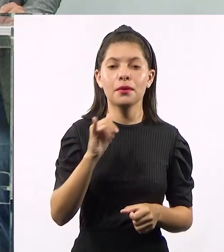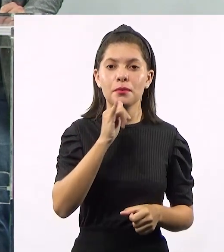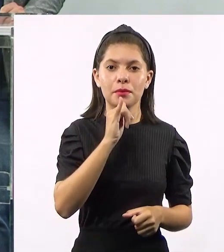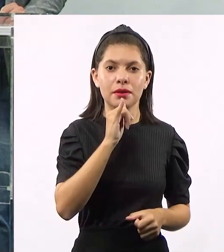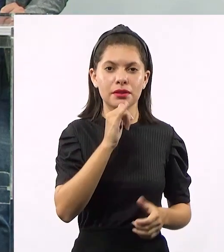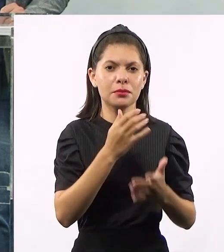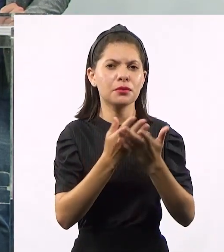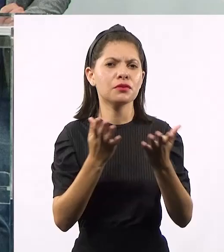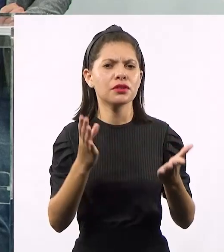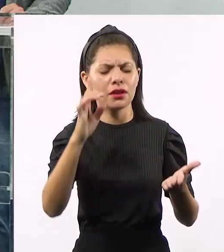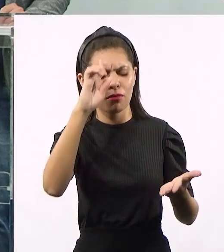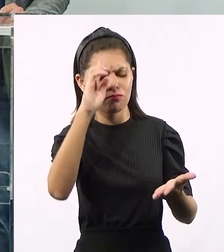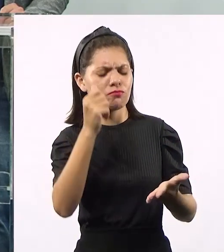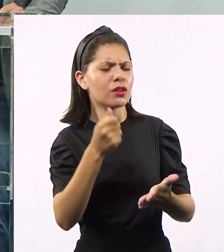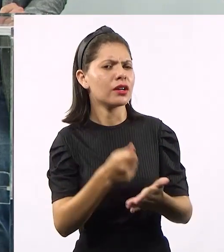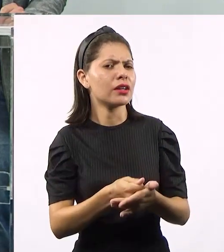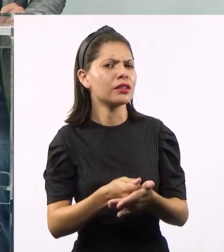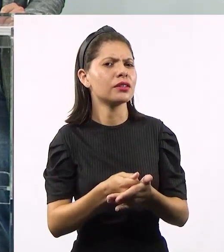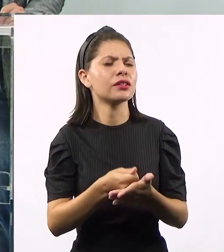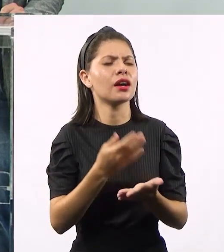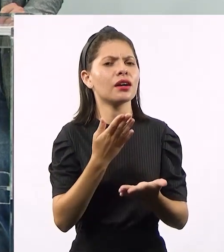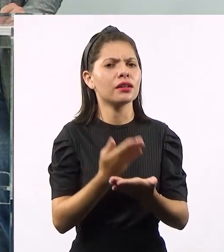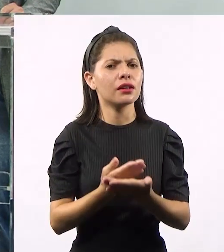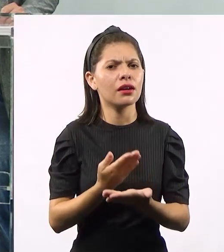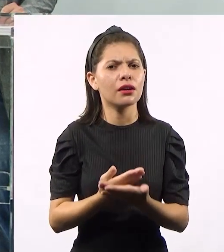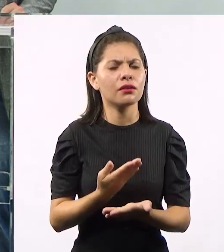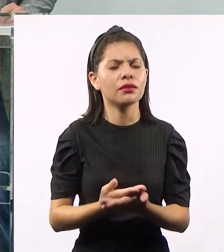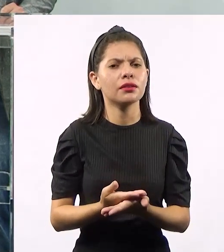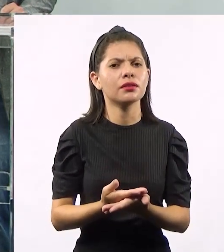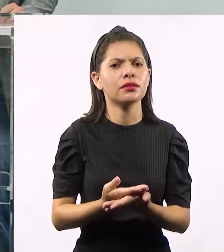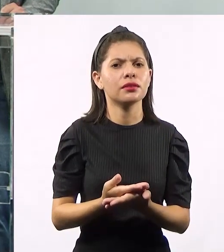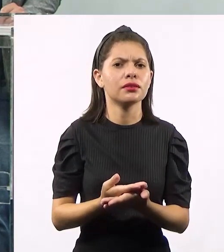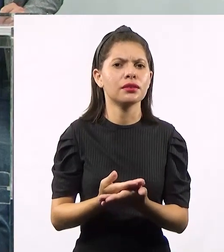Por exemplo, você acredita que a aula